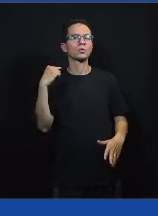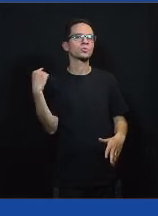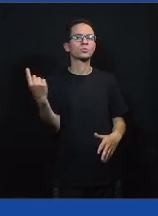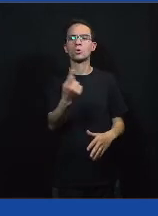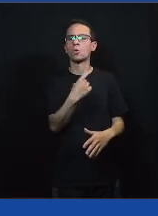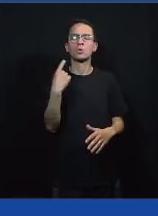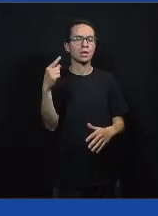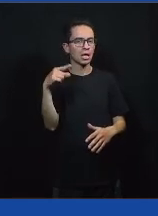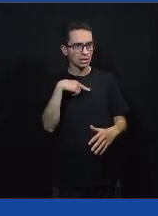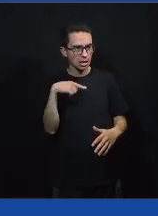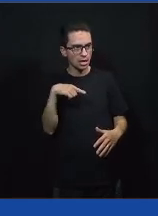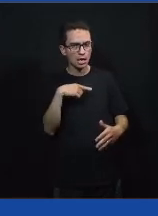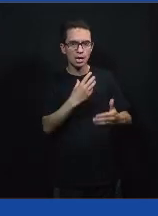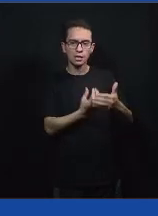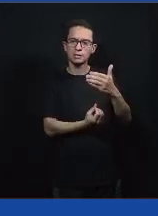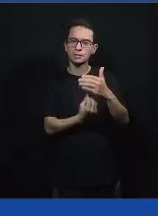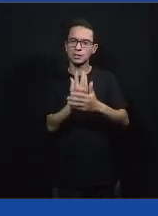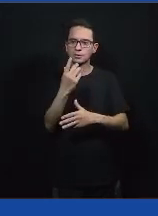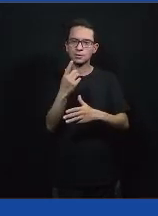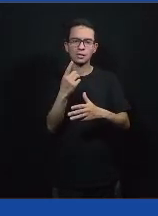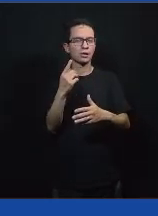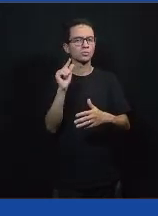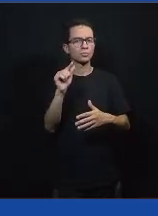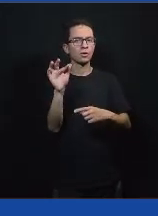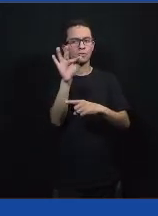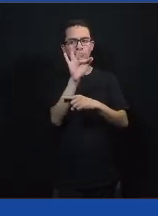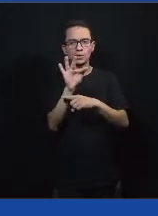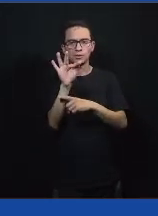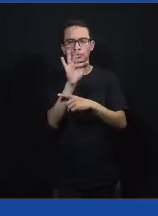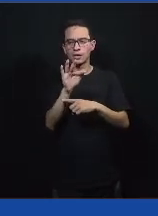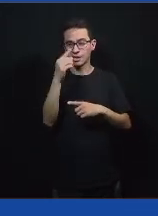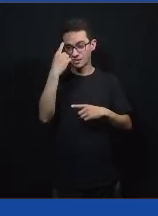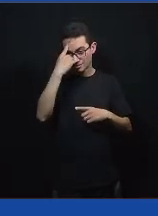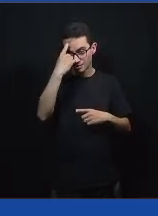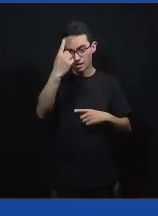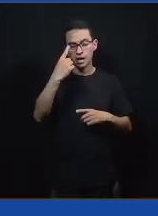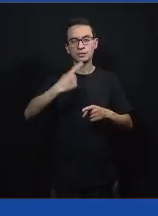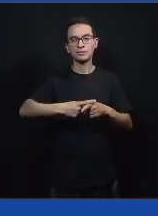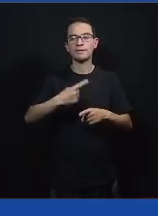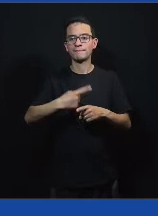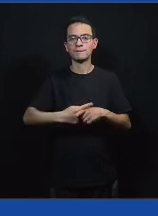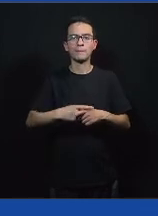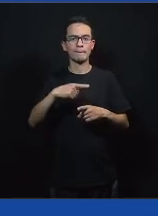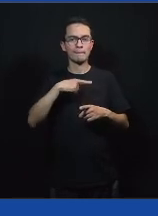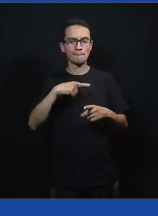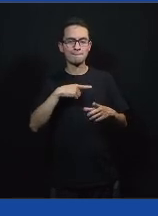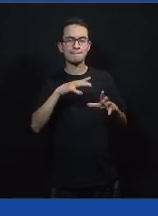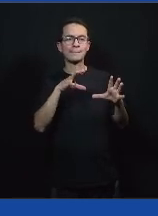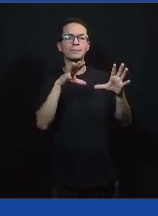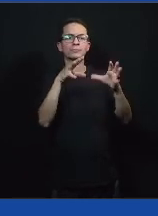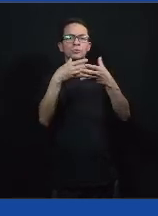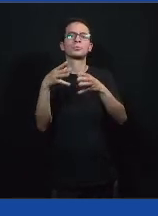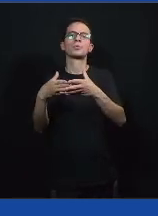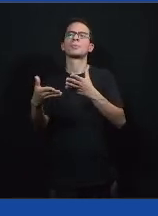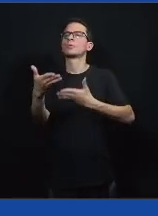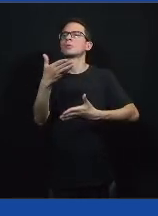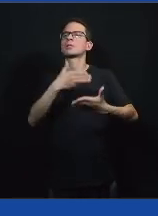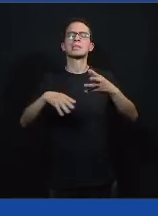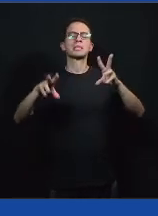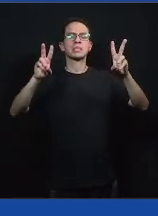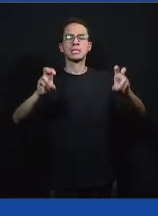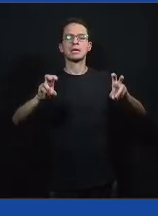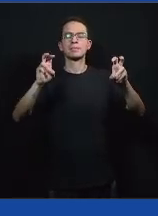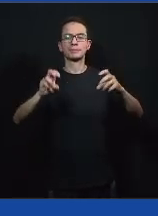das suas atividades formativas que que o projeto tinha os jovens se dividiram em cinco grupos temáticos para